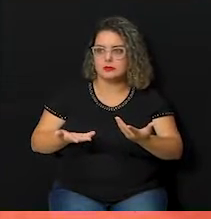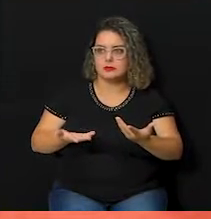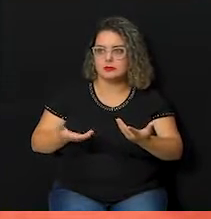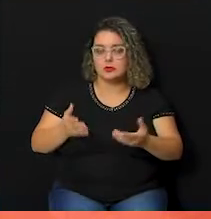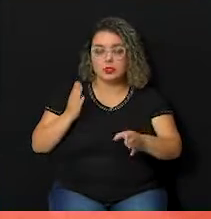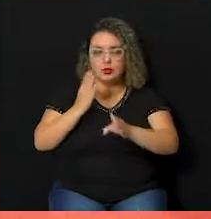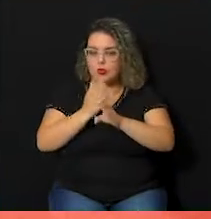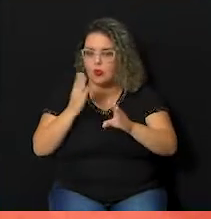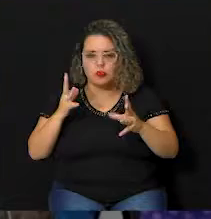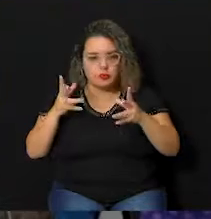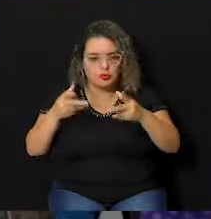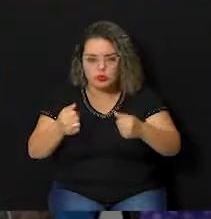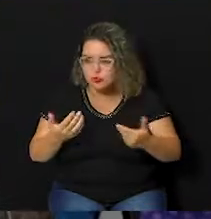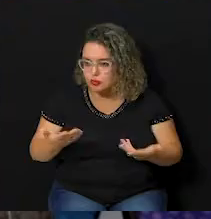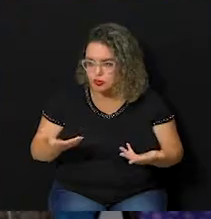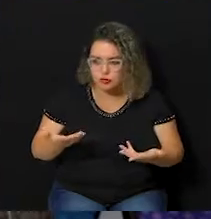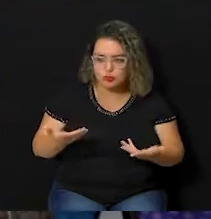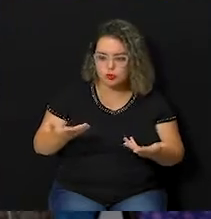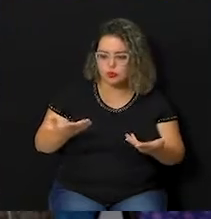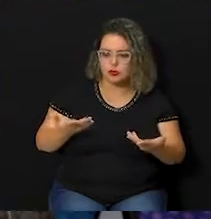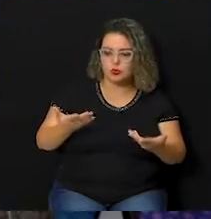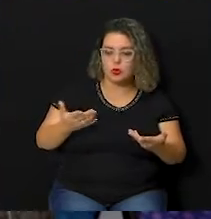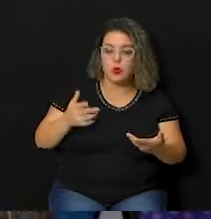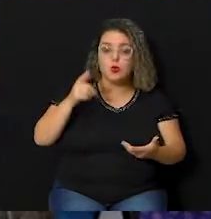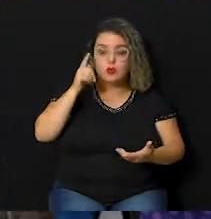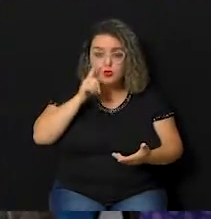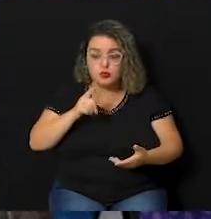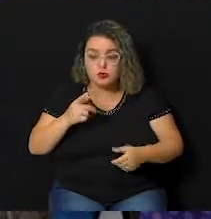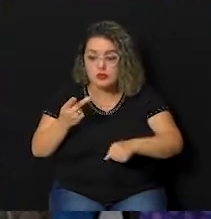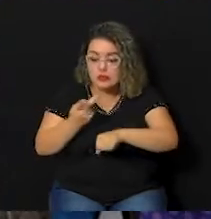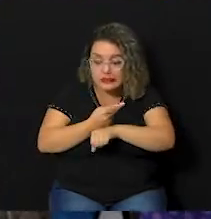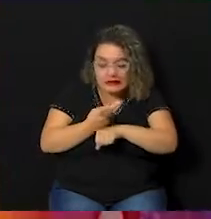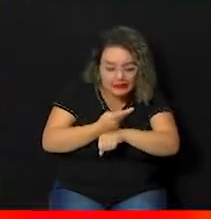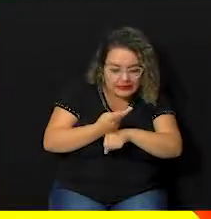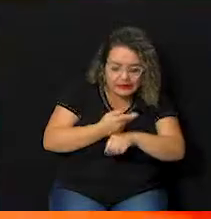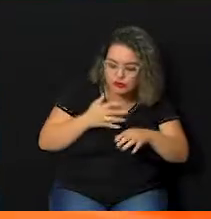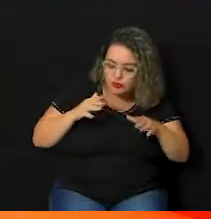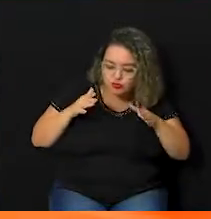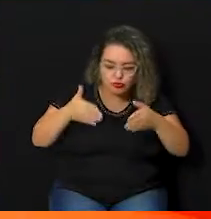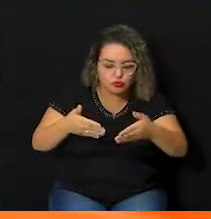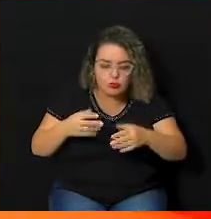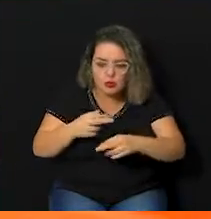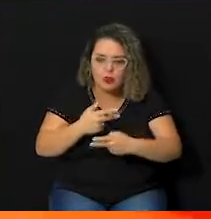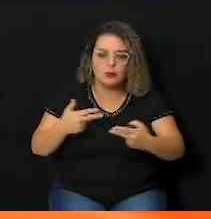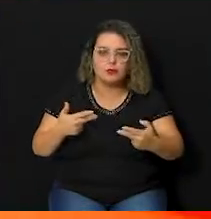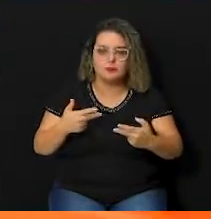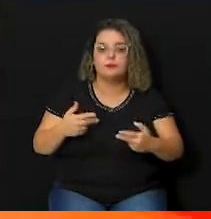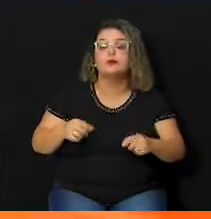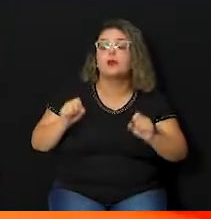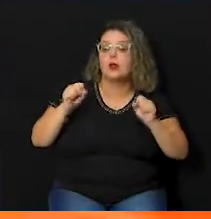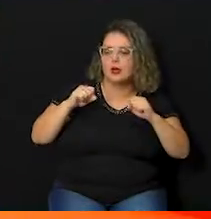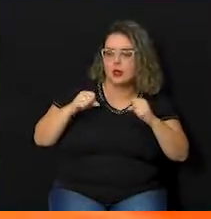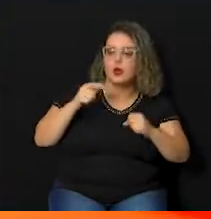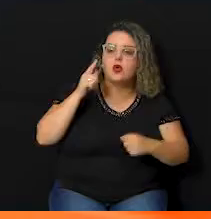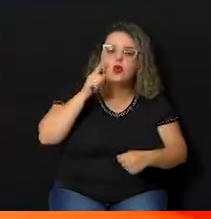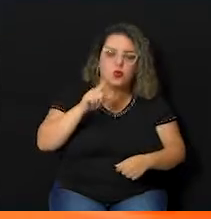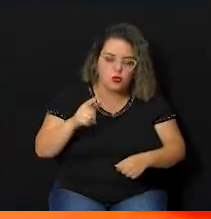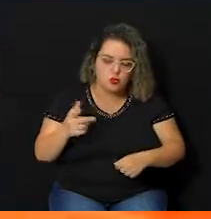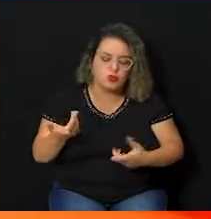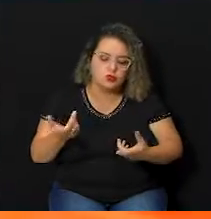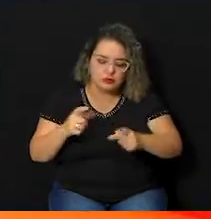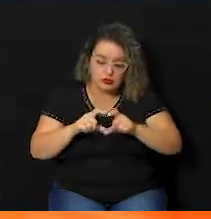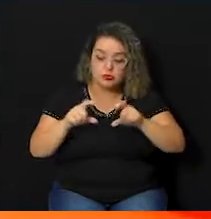você encontra de tudo, né? Dá pra explorar muito e muito? Ah, sim, dá pra explorar porque assim, a gente tá vendo o filme, tá